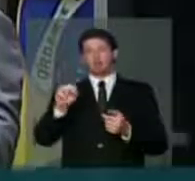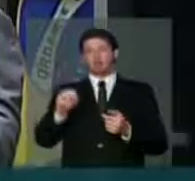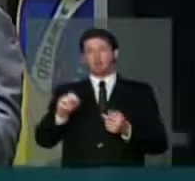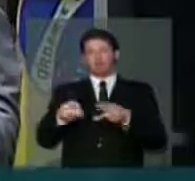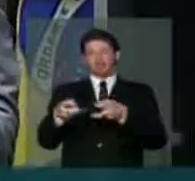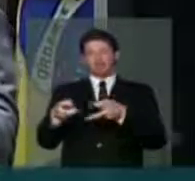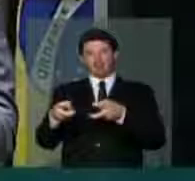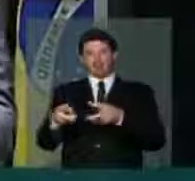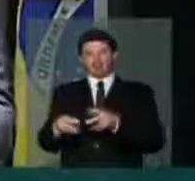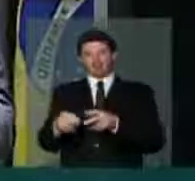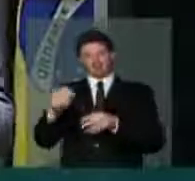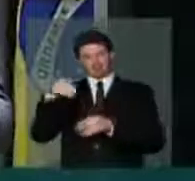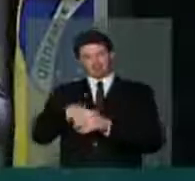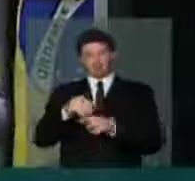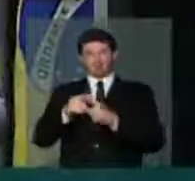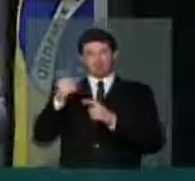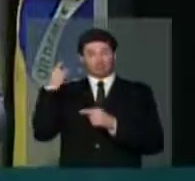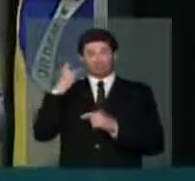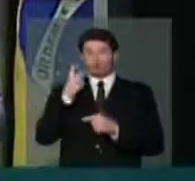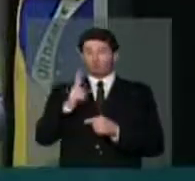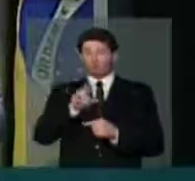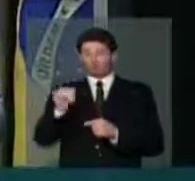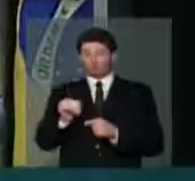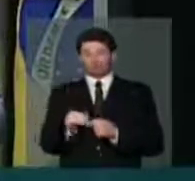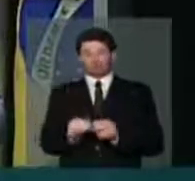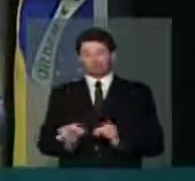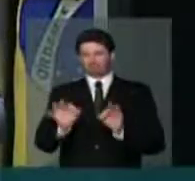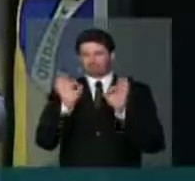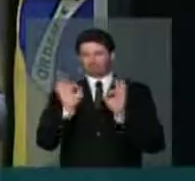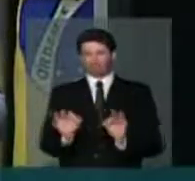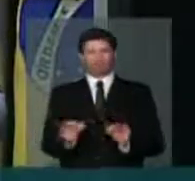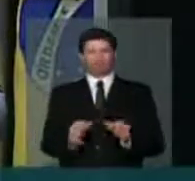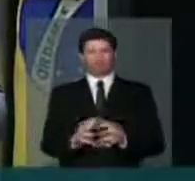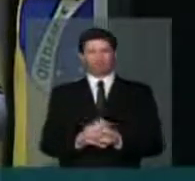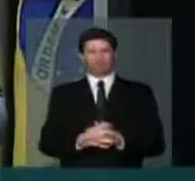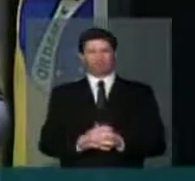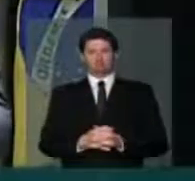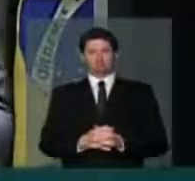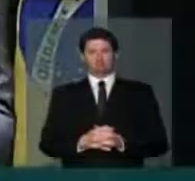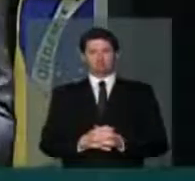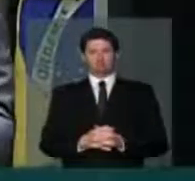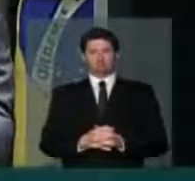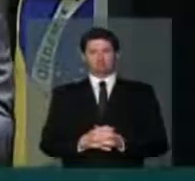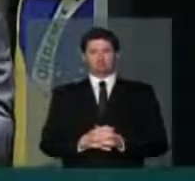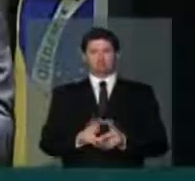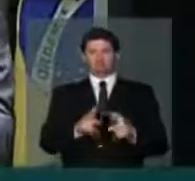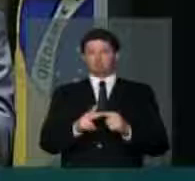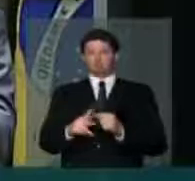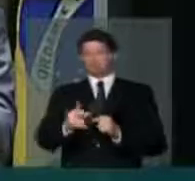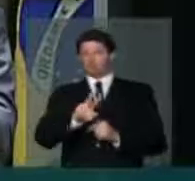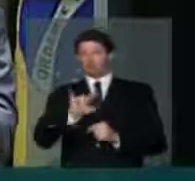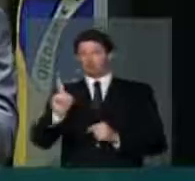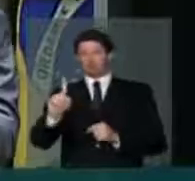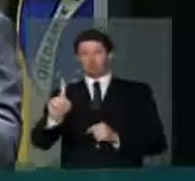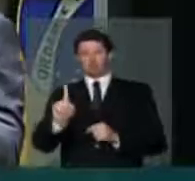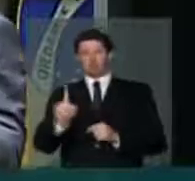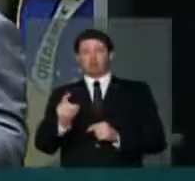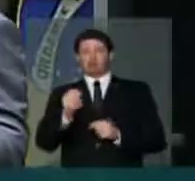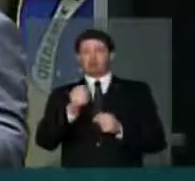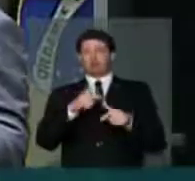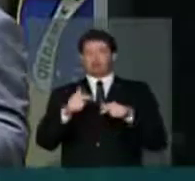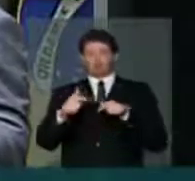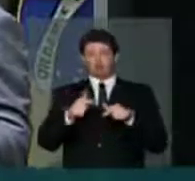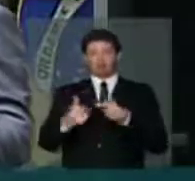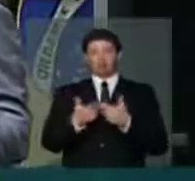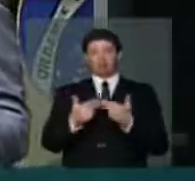sobretudo quando afirmou, com todas as letras, que não cortaria